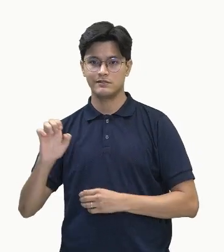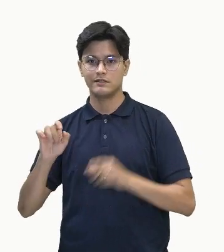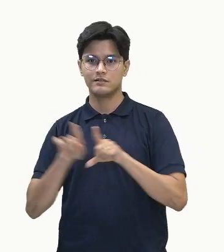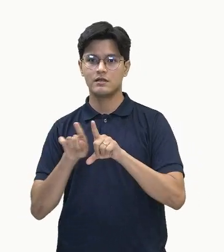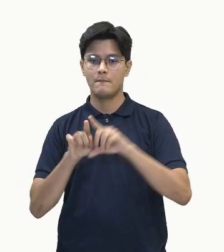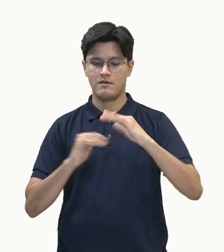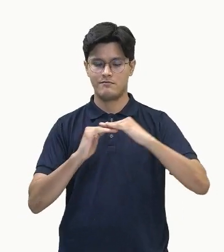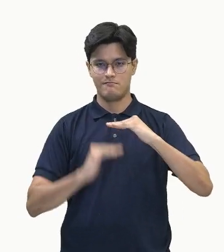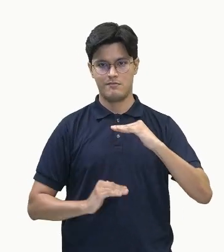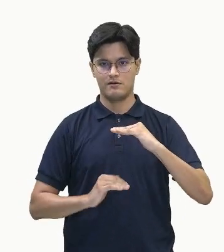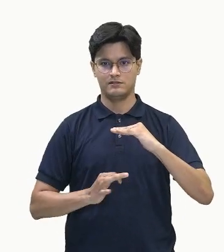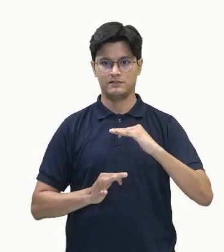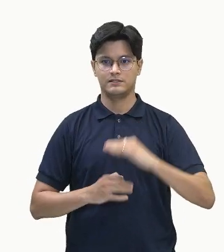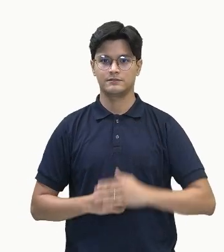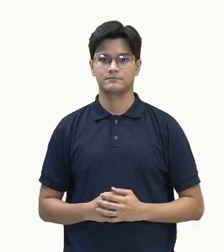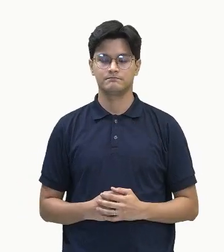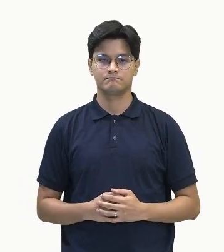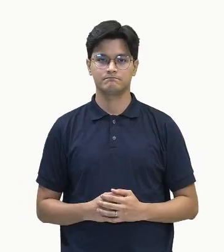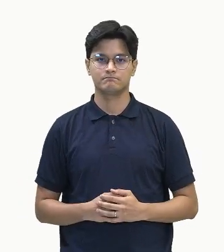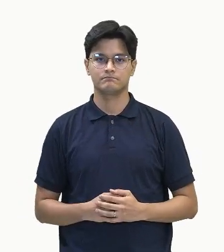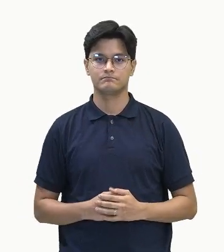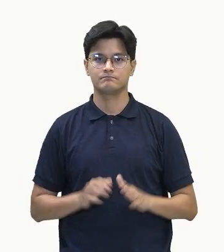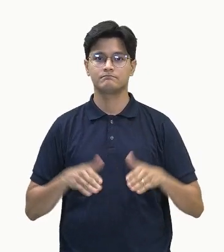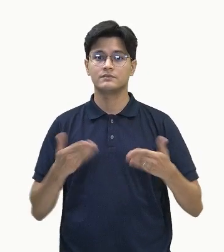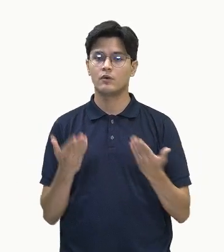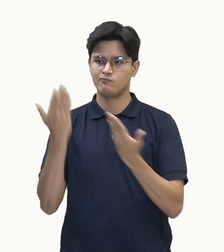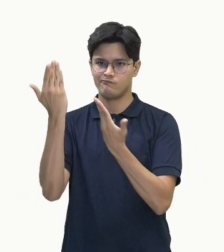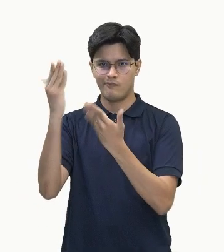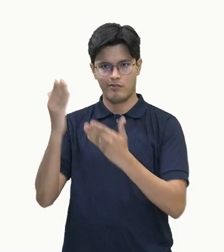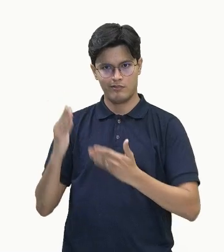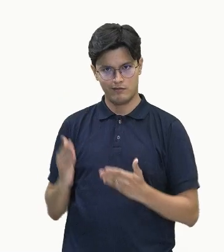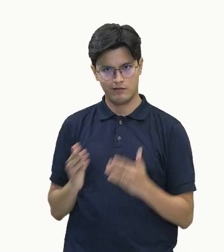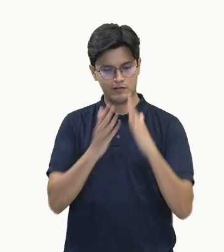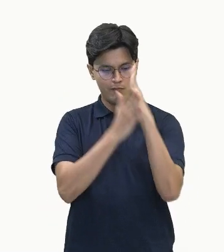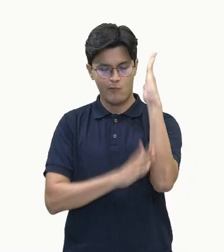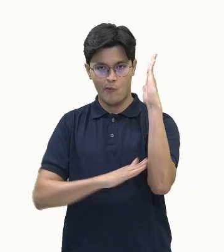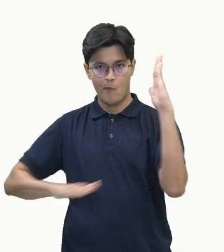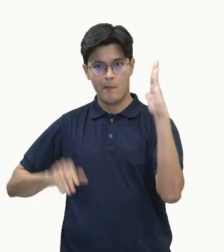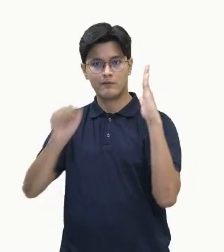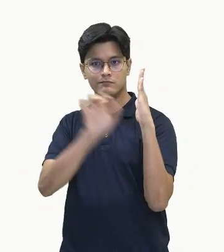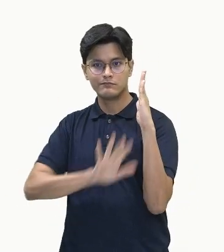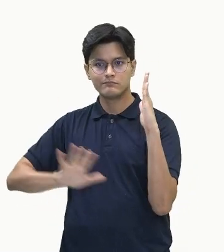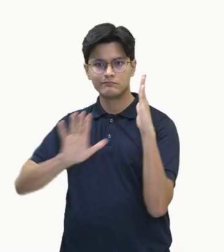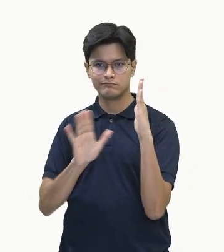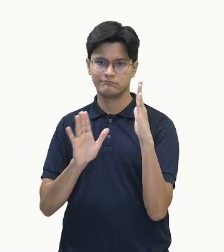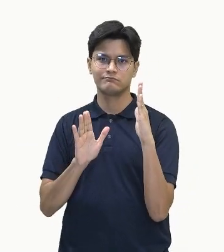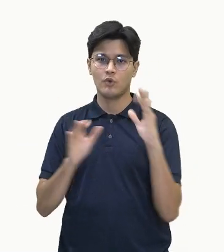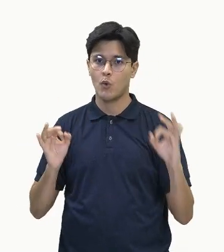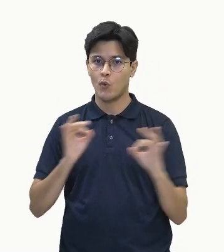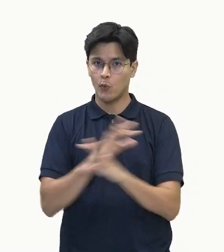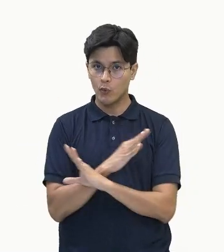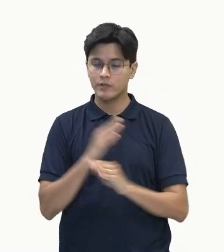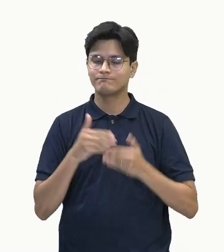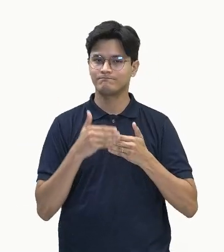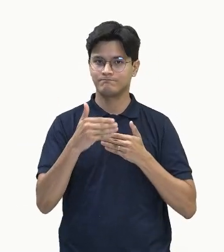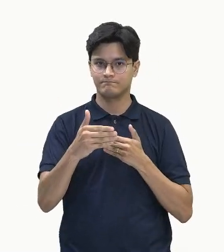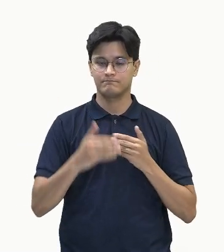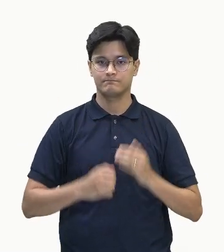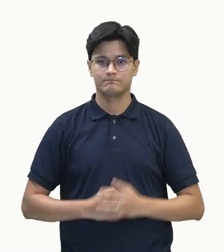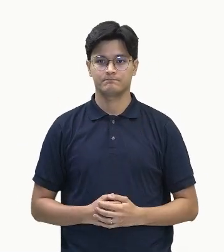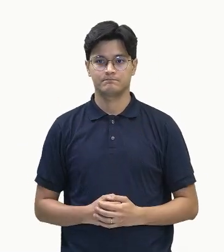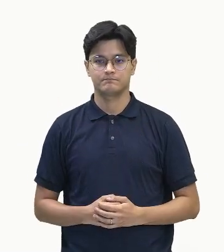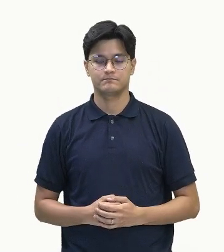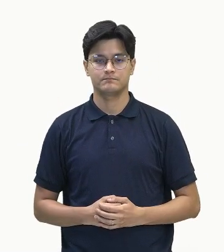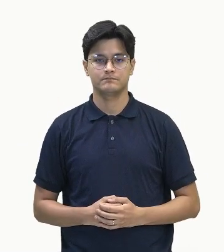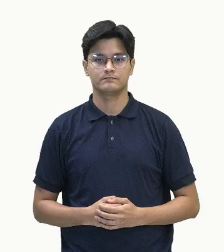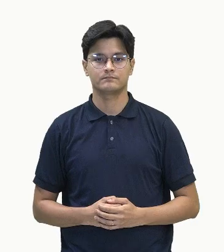Analisado, então, o plano cartesiano, vamos lá. Novamente, já me esqueci aqui. Ah, tá. O ponto A é menos 2 e 1.